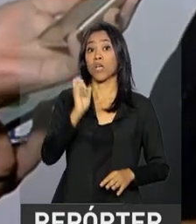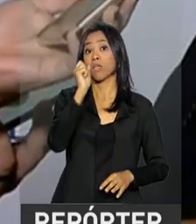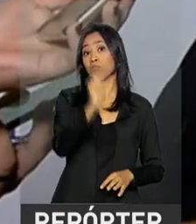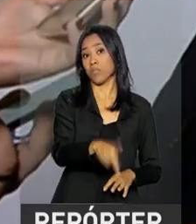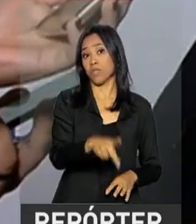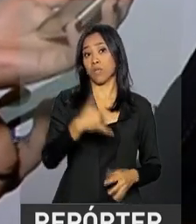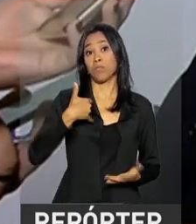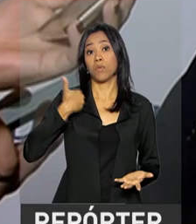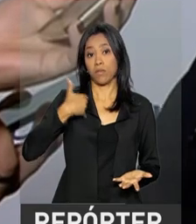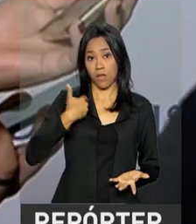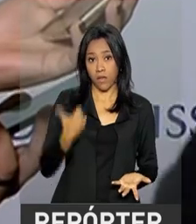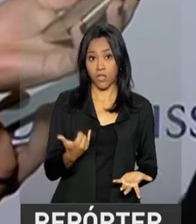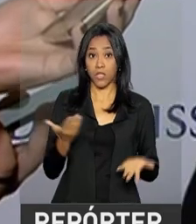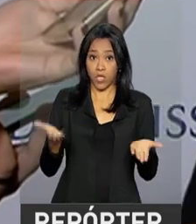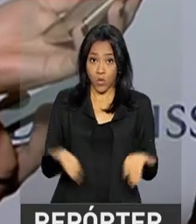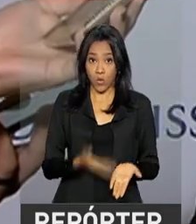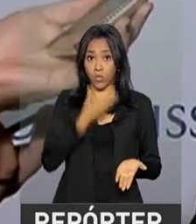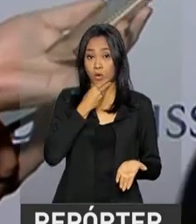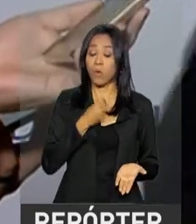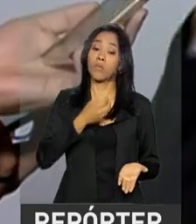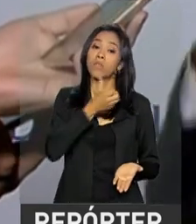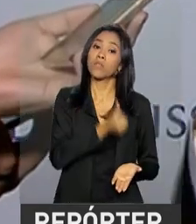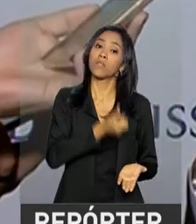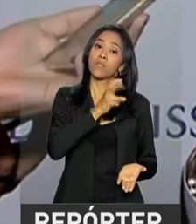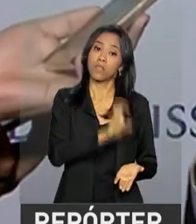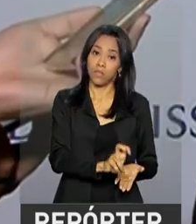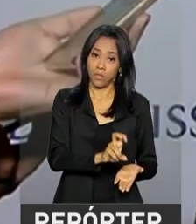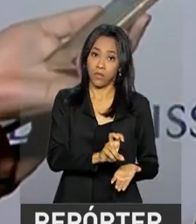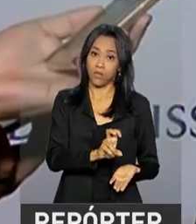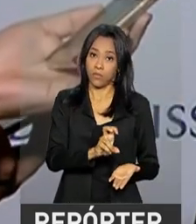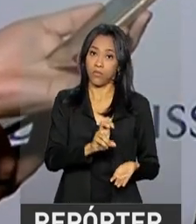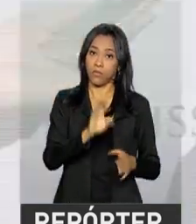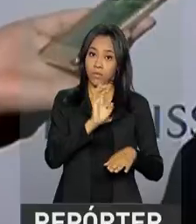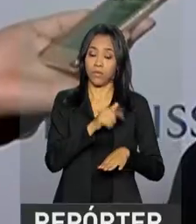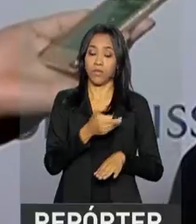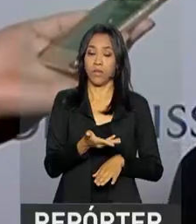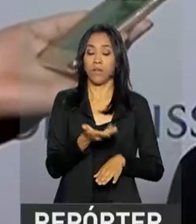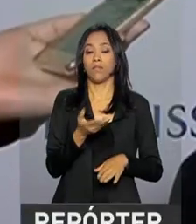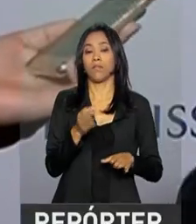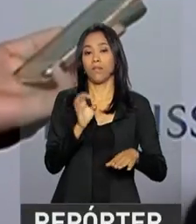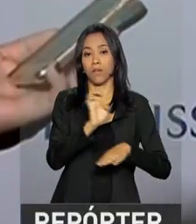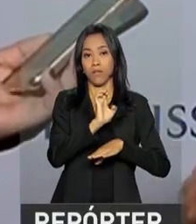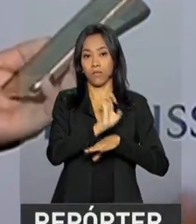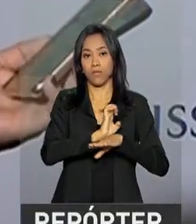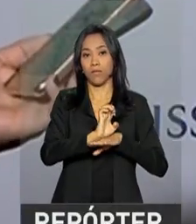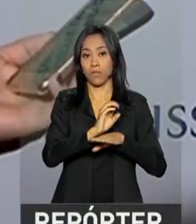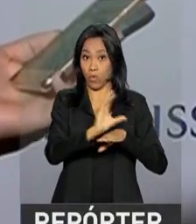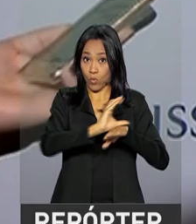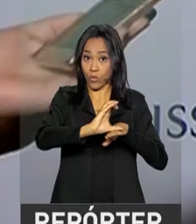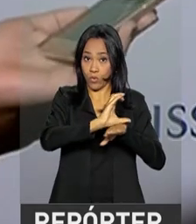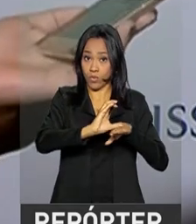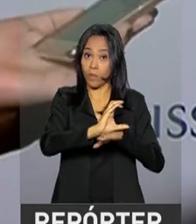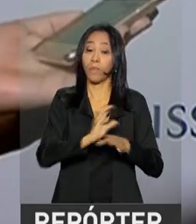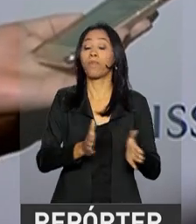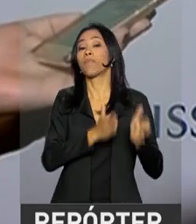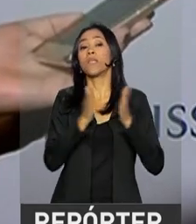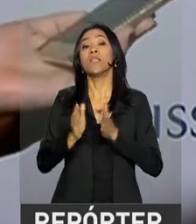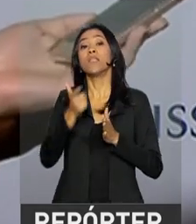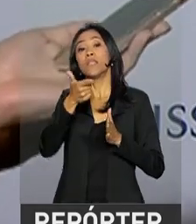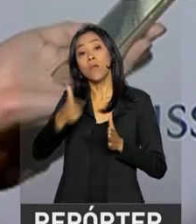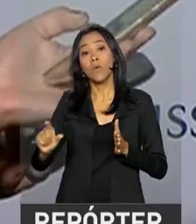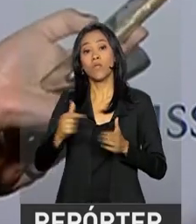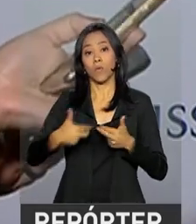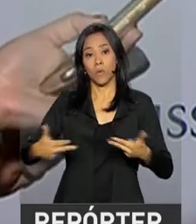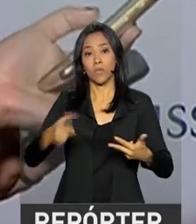idade, que hoje, para homem, é 65 na Constituição atual. Agora, tem uma questão fiscal.